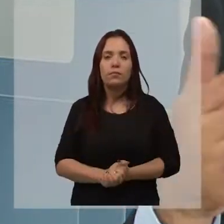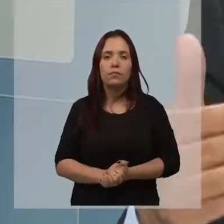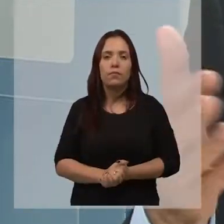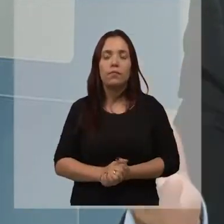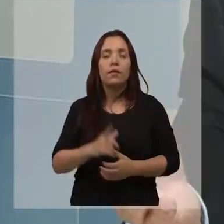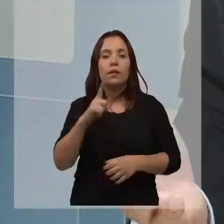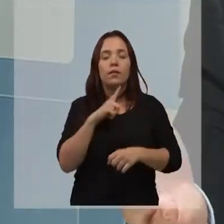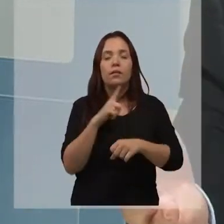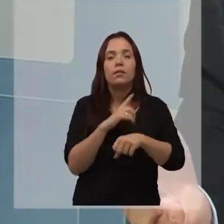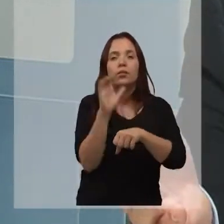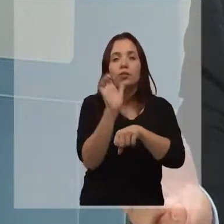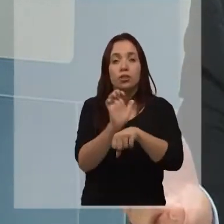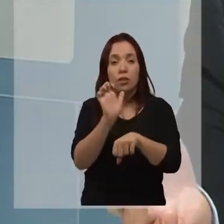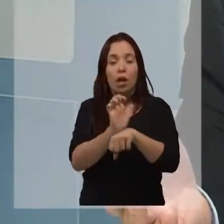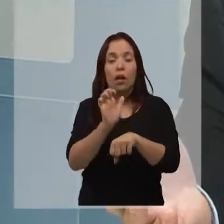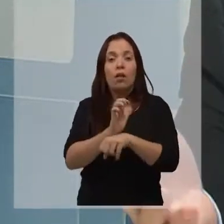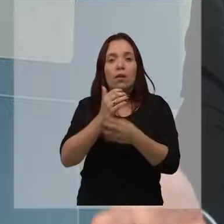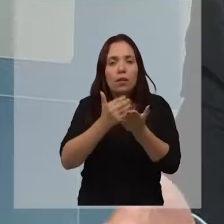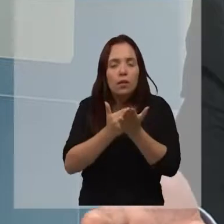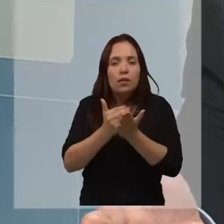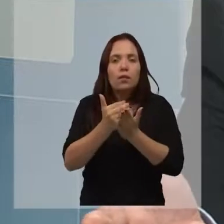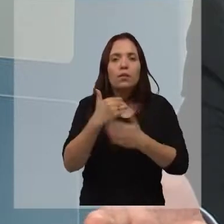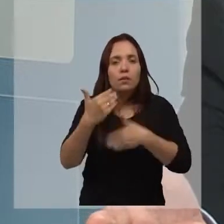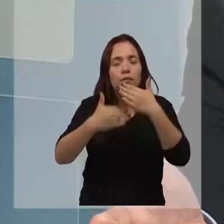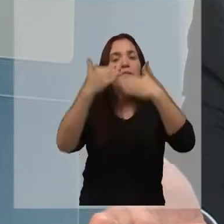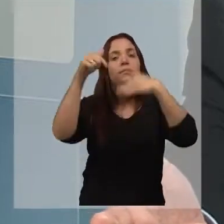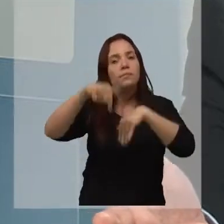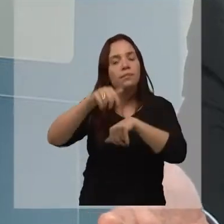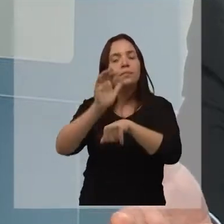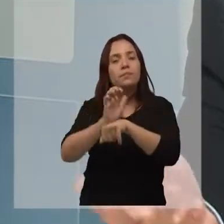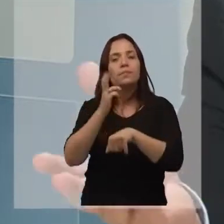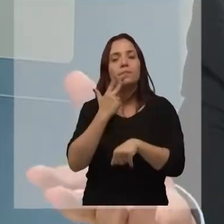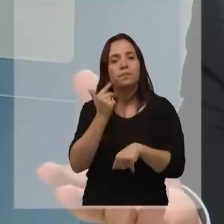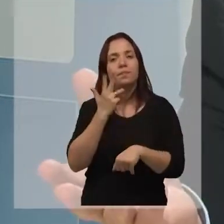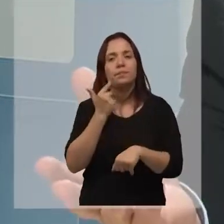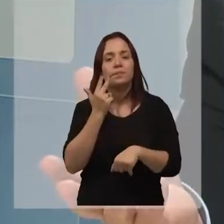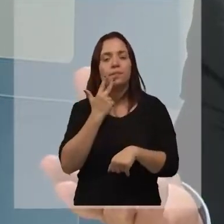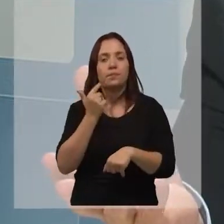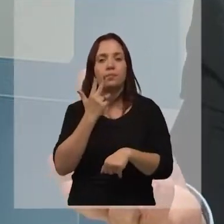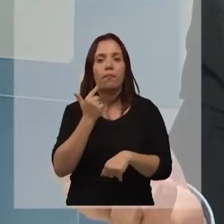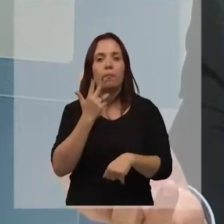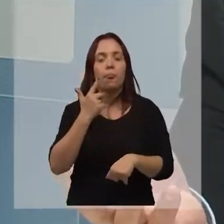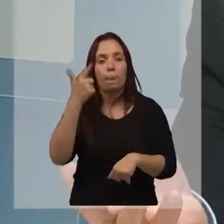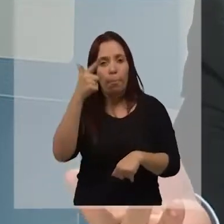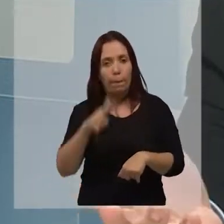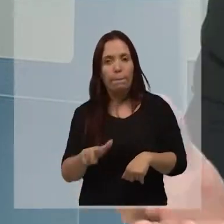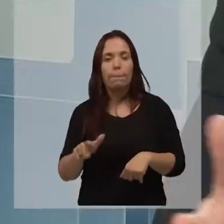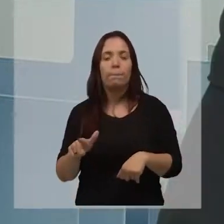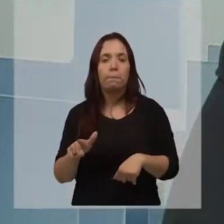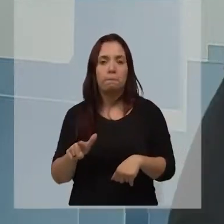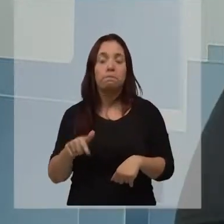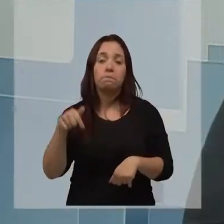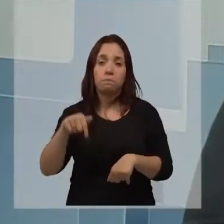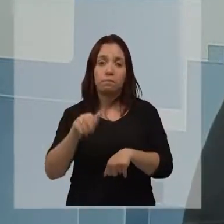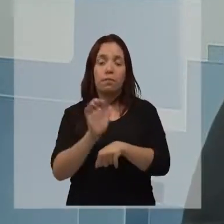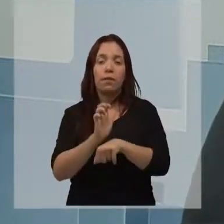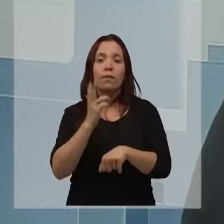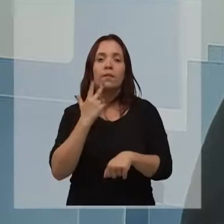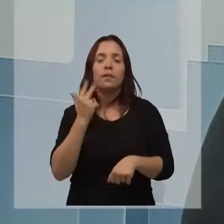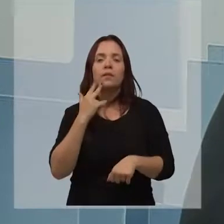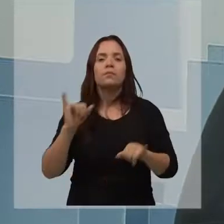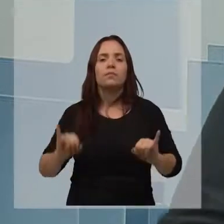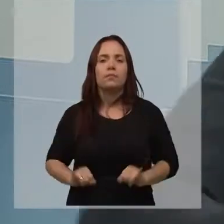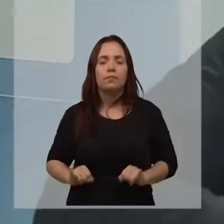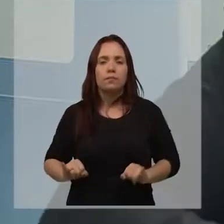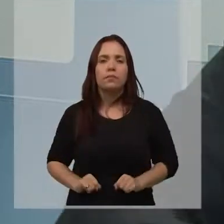avançado nesse embate é o Ceará. De novo, né? O Ceará, que é o que estava sofrendo mais com o crime